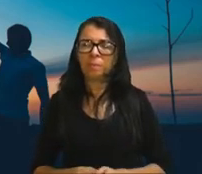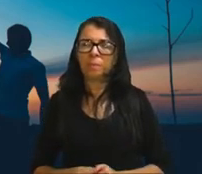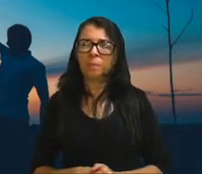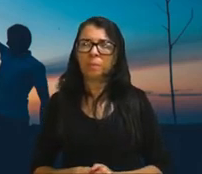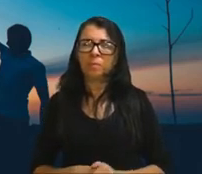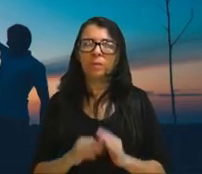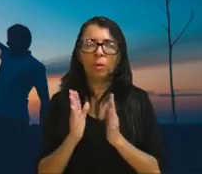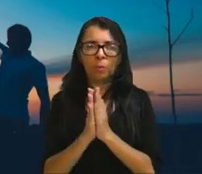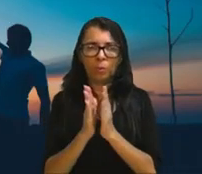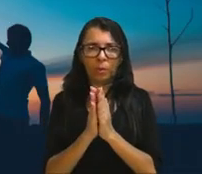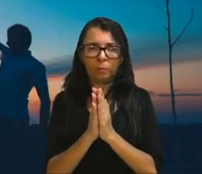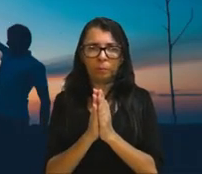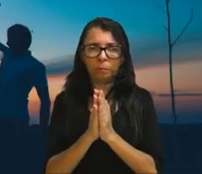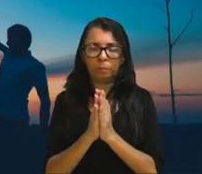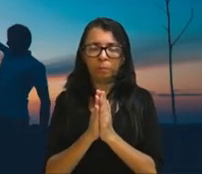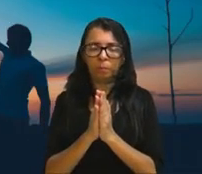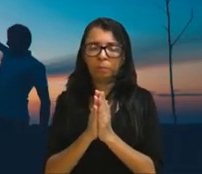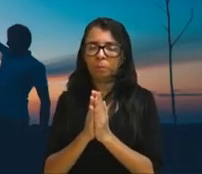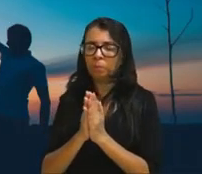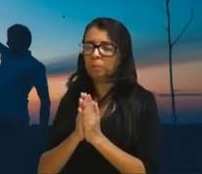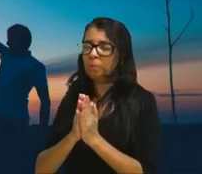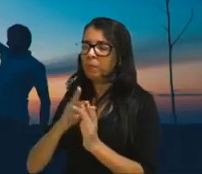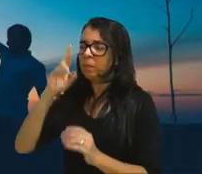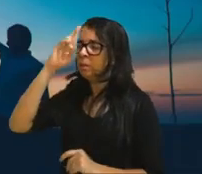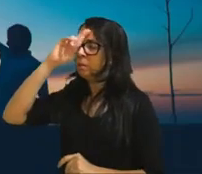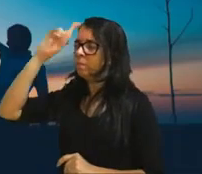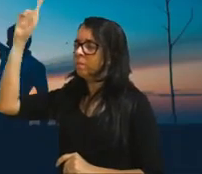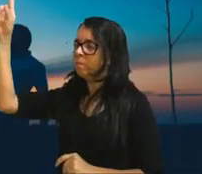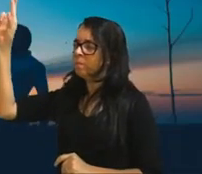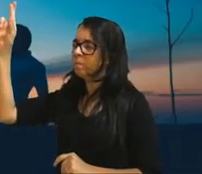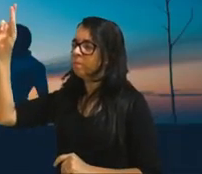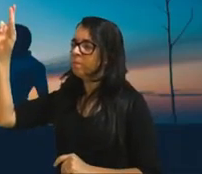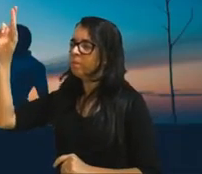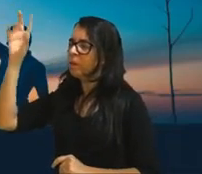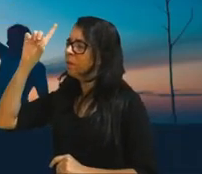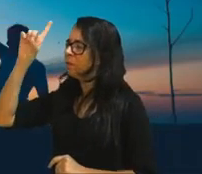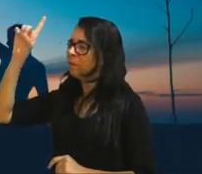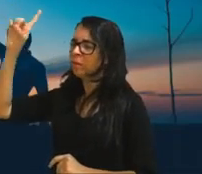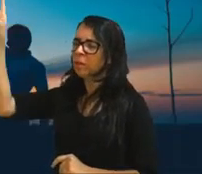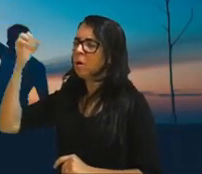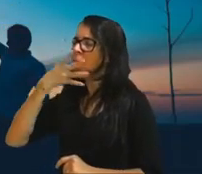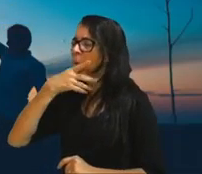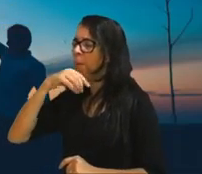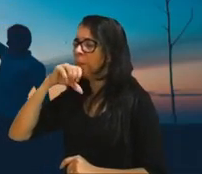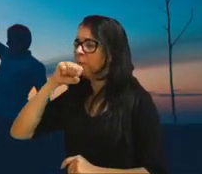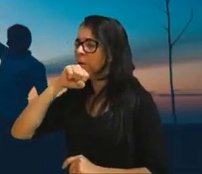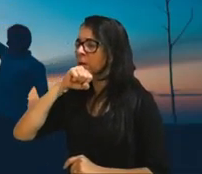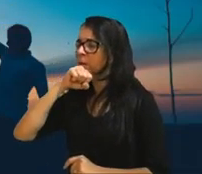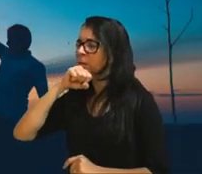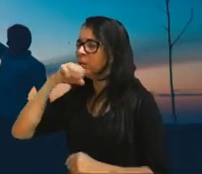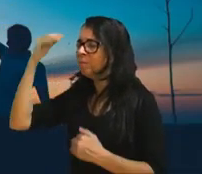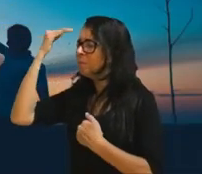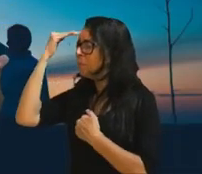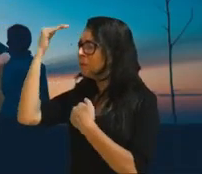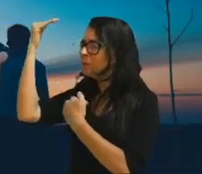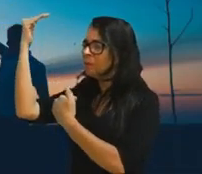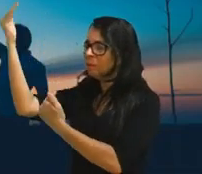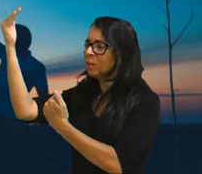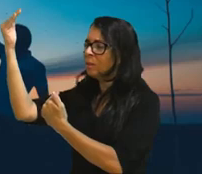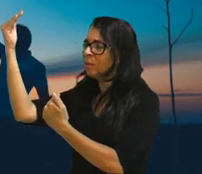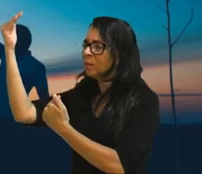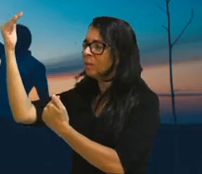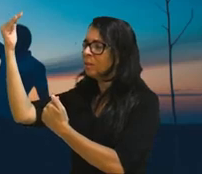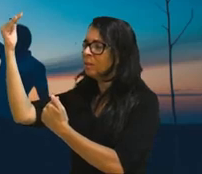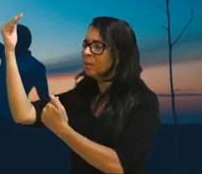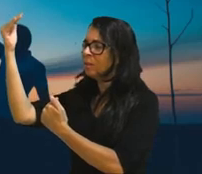presença, queremos, Deus, te agradecer, ó Senhor, por tudo que o Senhor tem feito, Senhor, cuidado de nós, ó Pai. Deus, nesse momento, ó